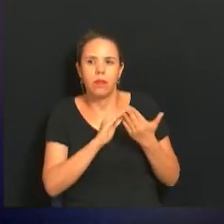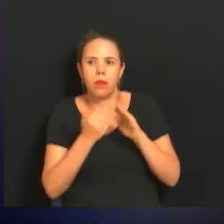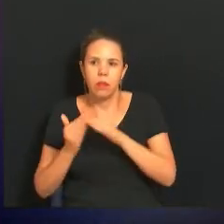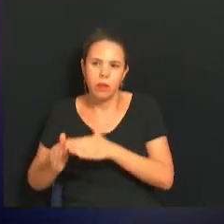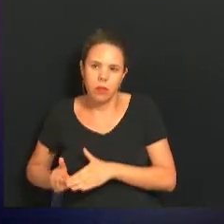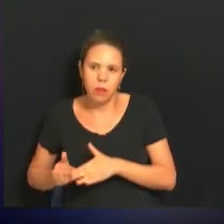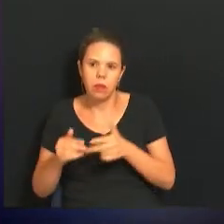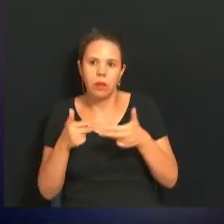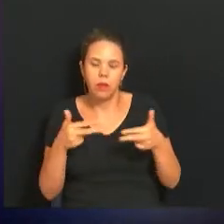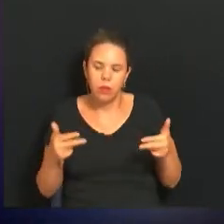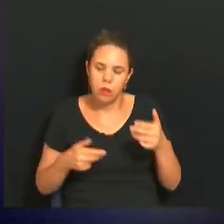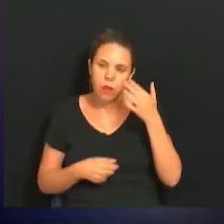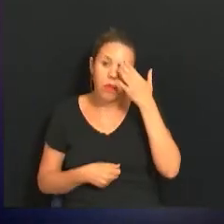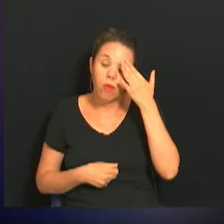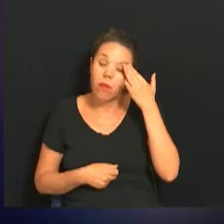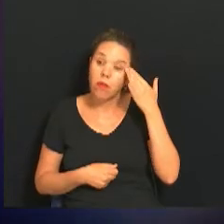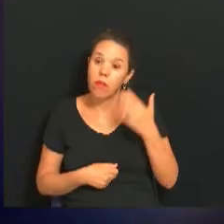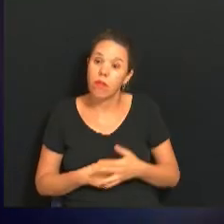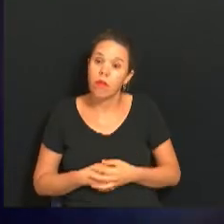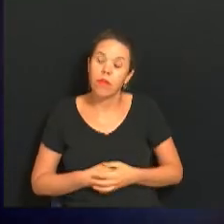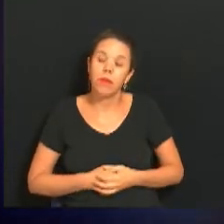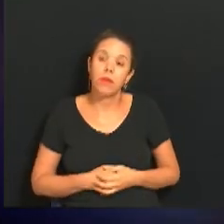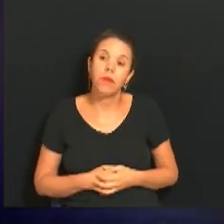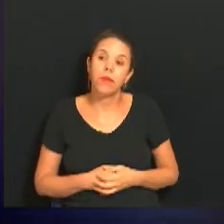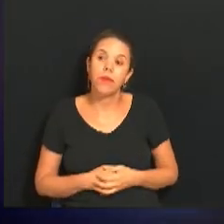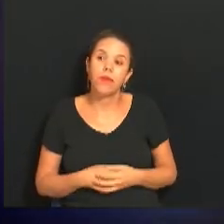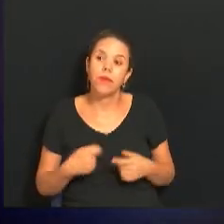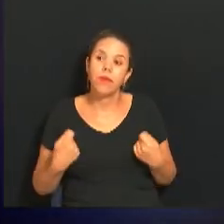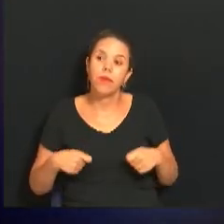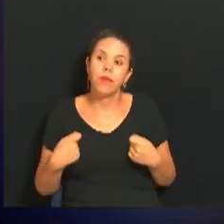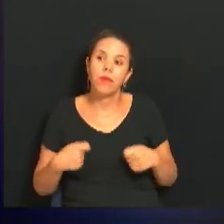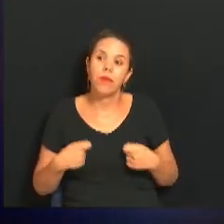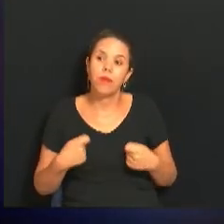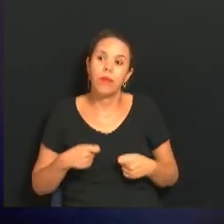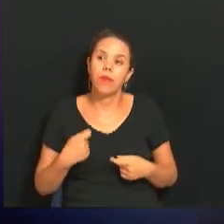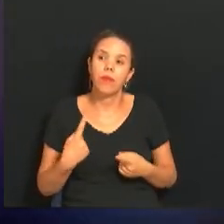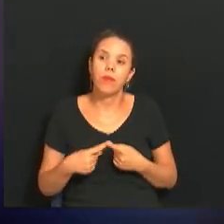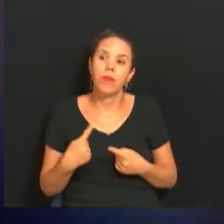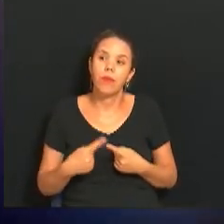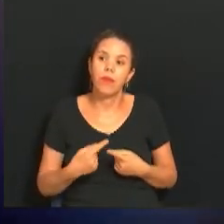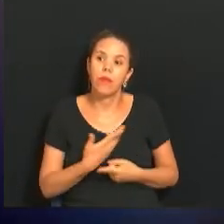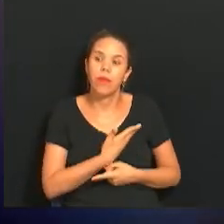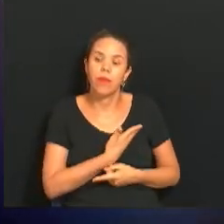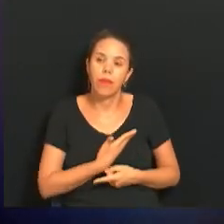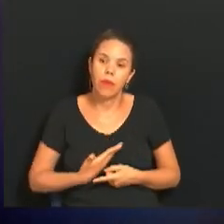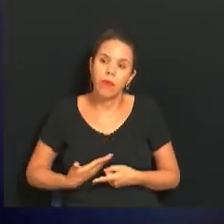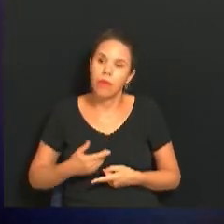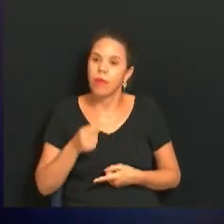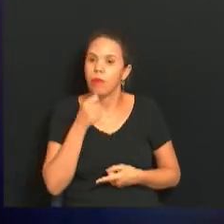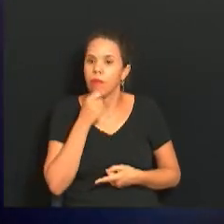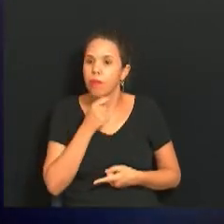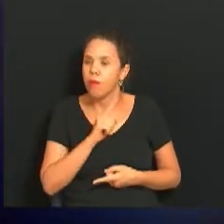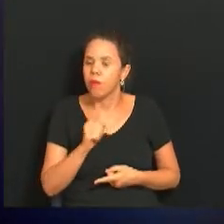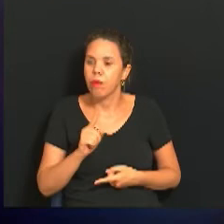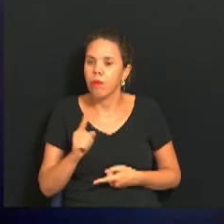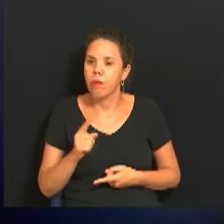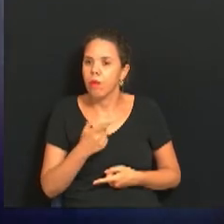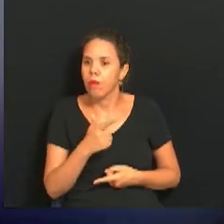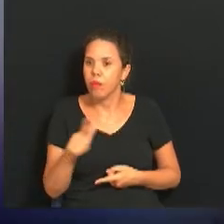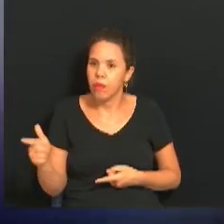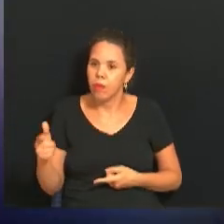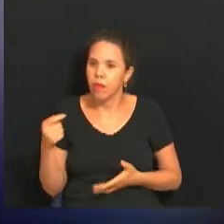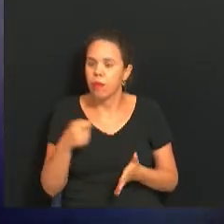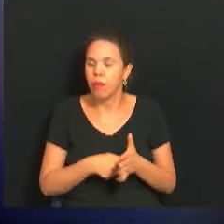Dourados. Então, a gente precisa entender o porquê que o poder público ainda não tem uma